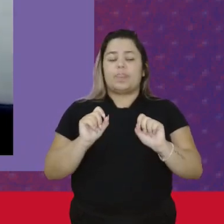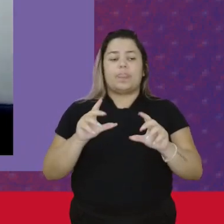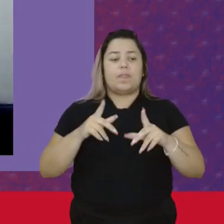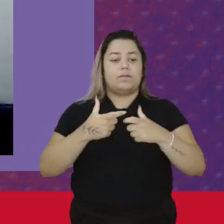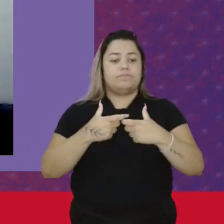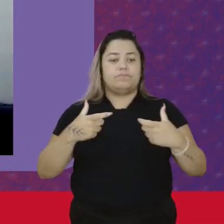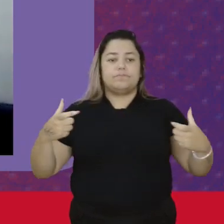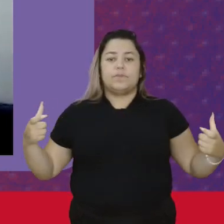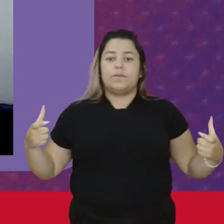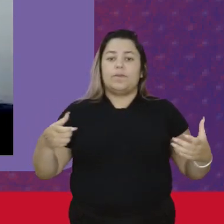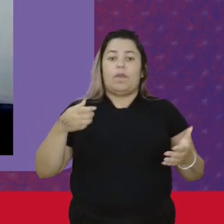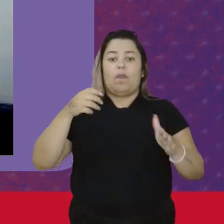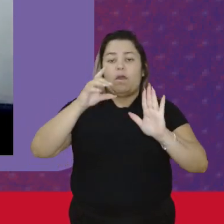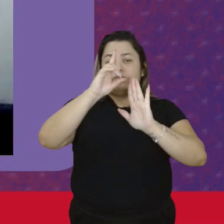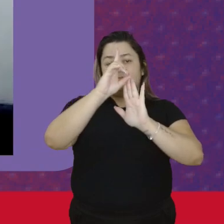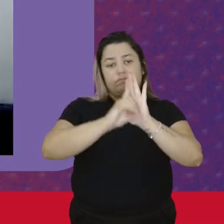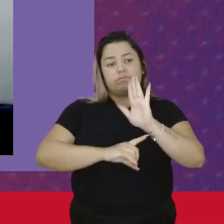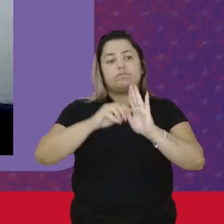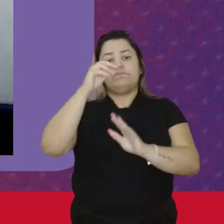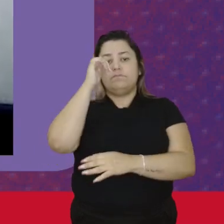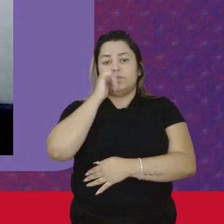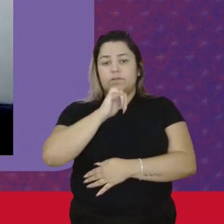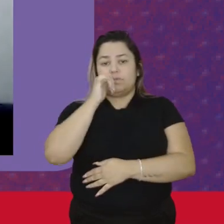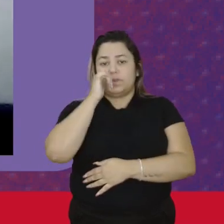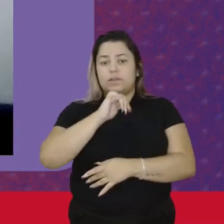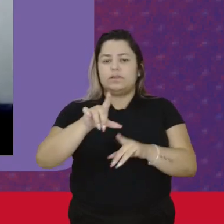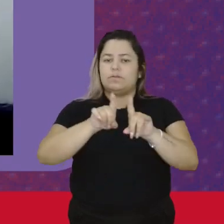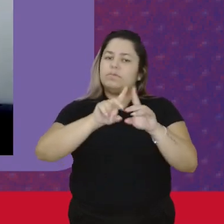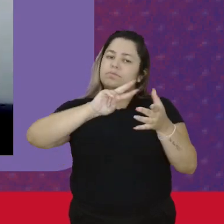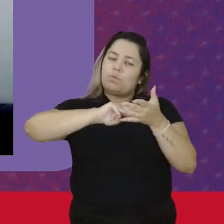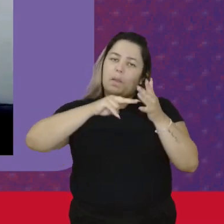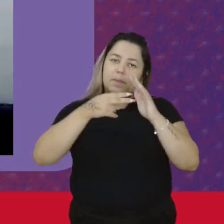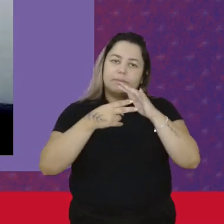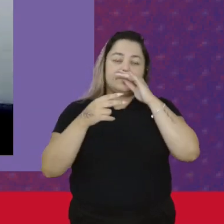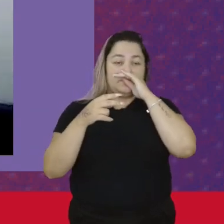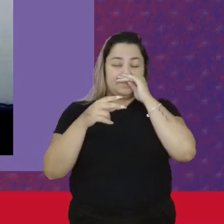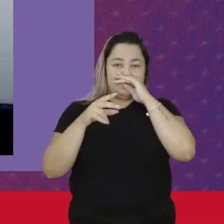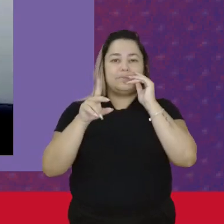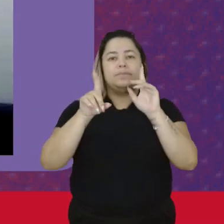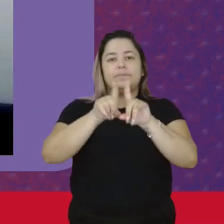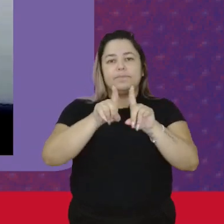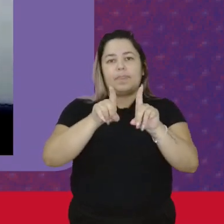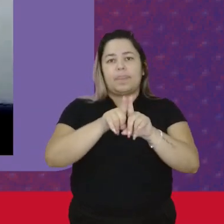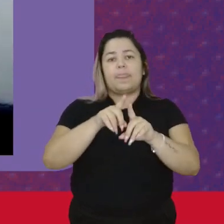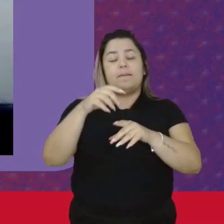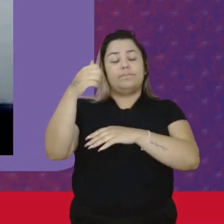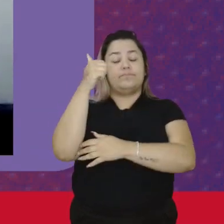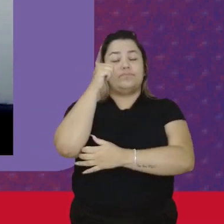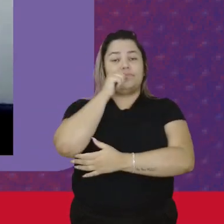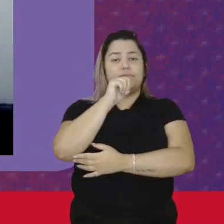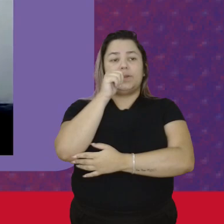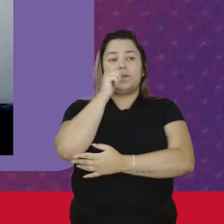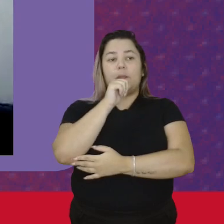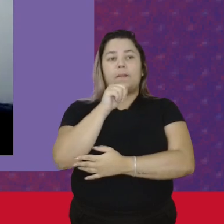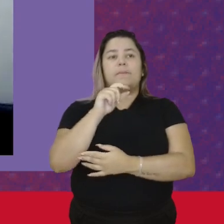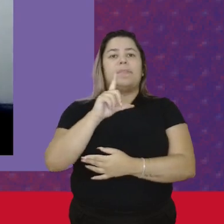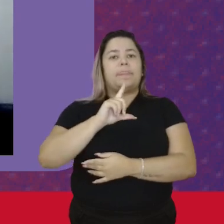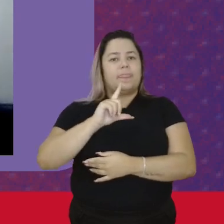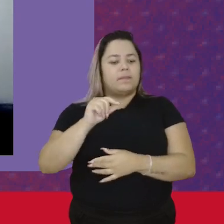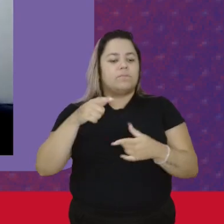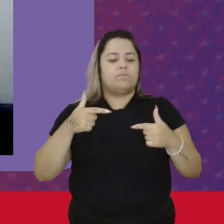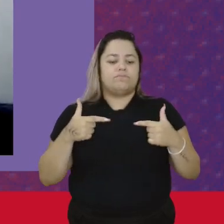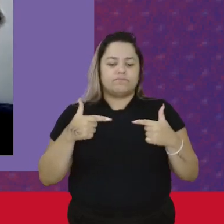ampliam os direitos das mulheres, pelo contrário, teve também atuações de mulheres que vão